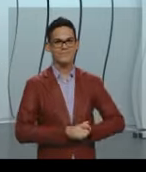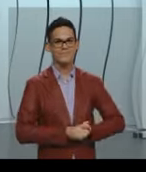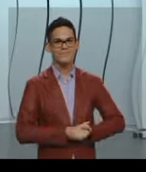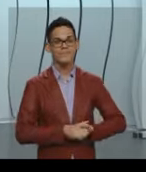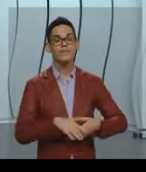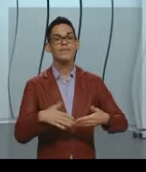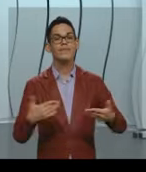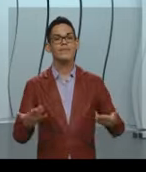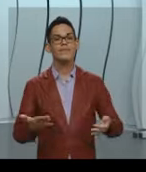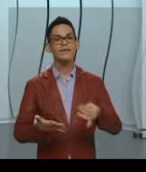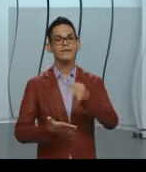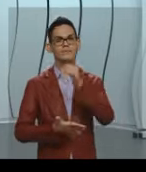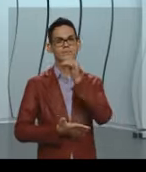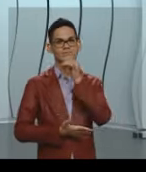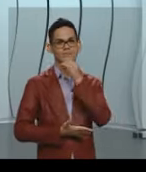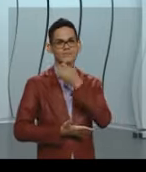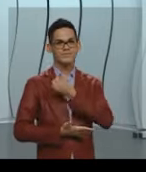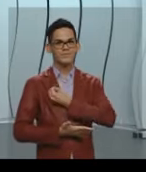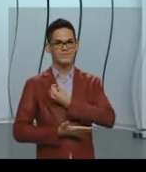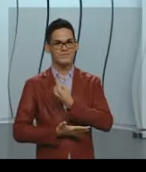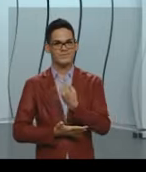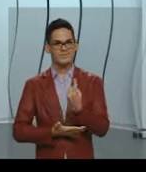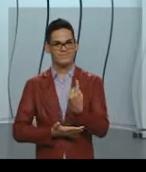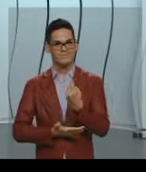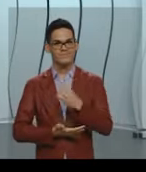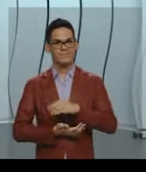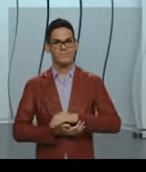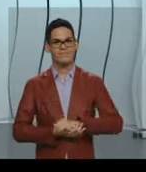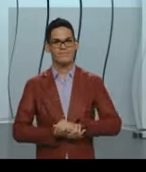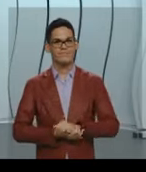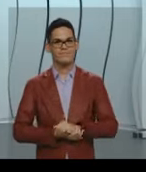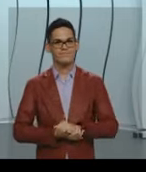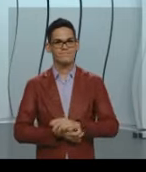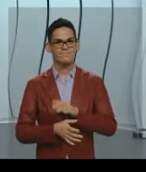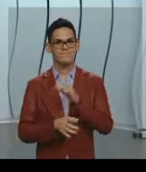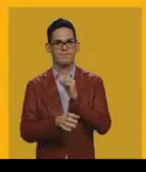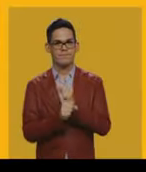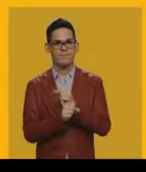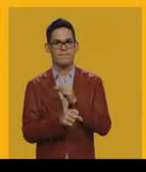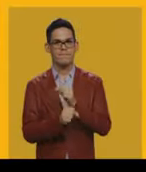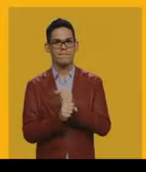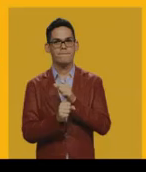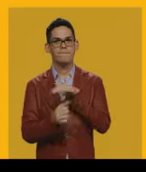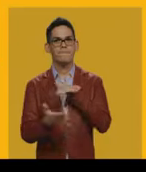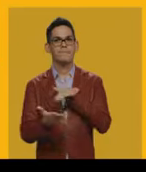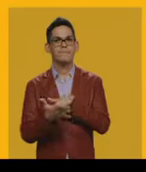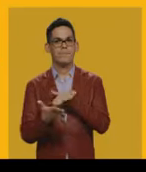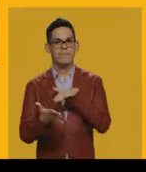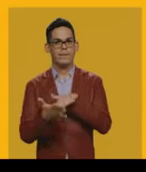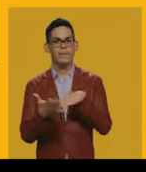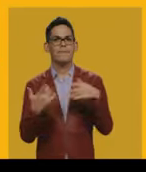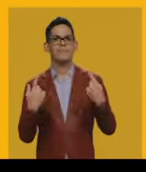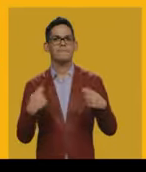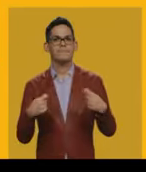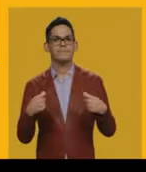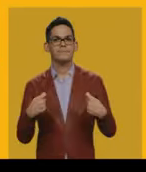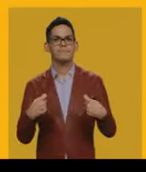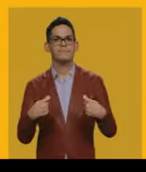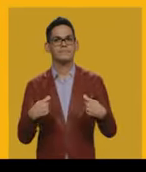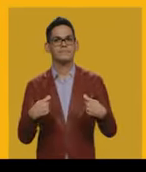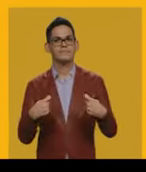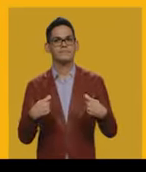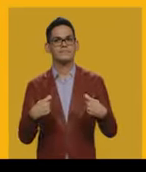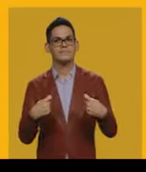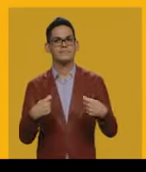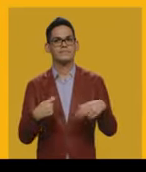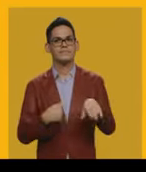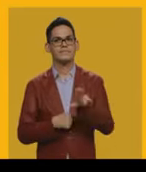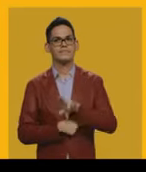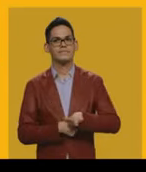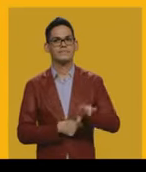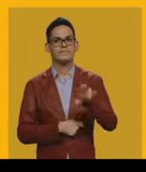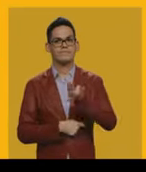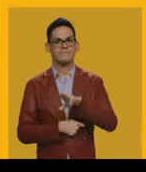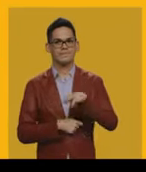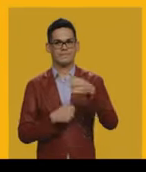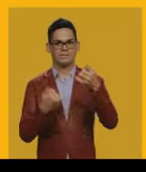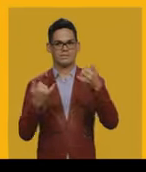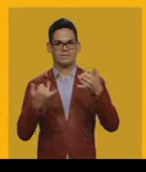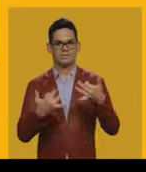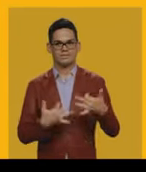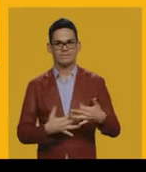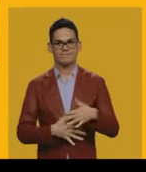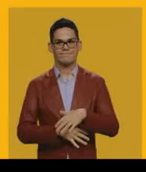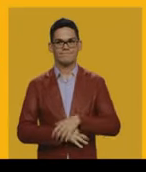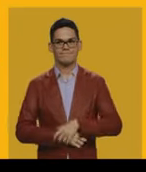Então, exemplo 1. A nota final para determinado curso é calculada adotando pesos das provas conforme o quadro